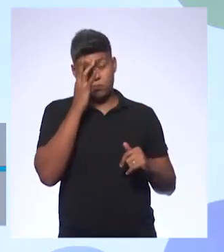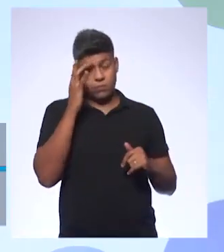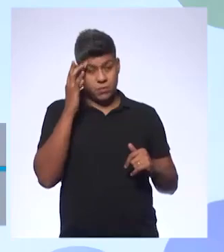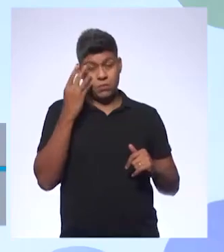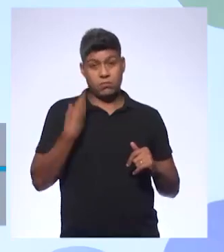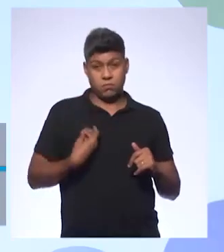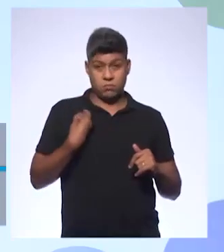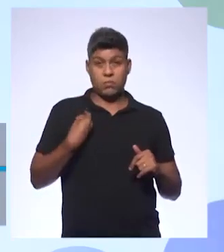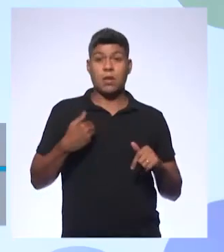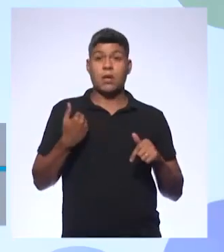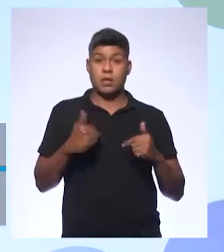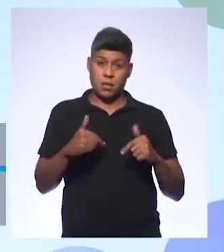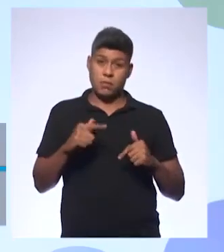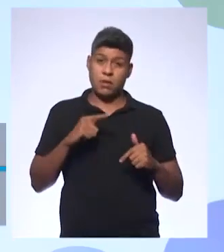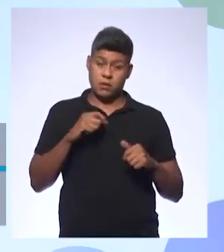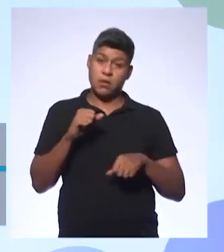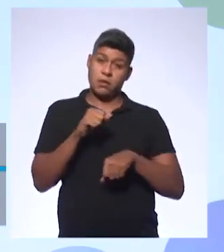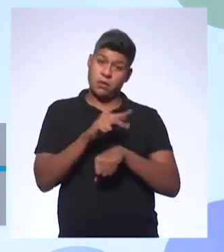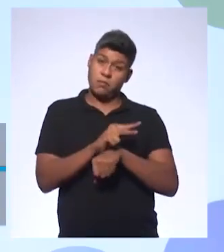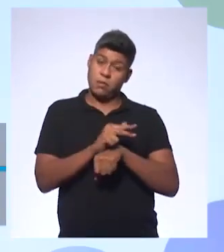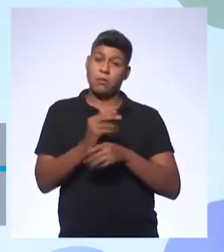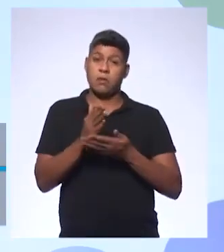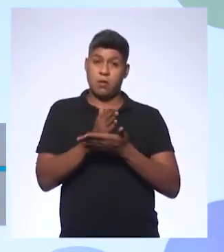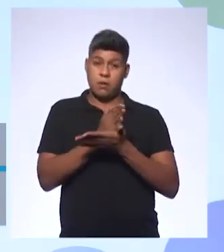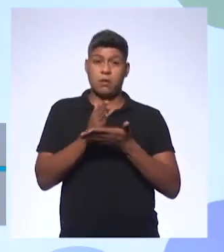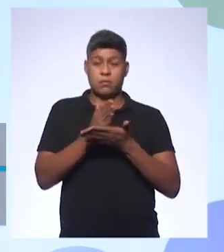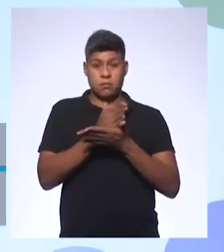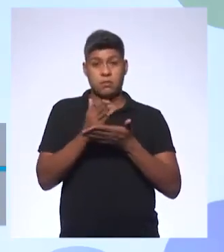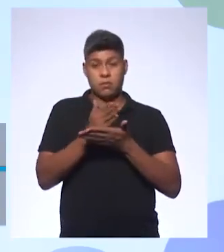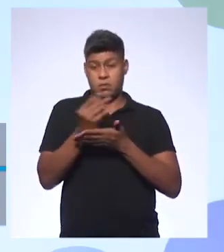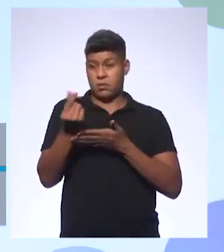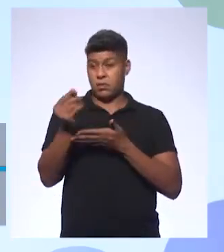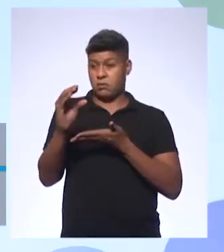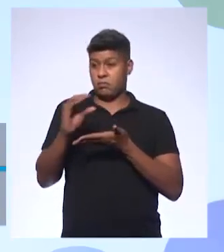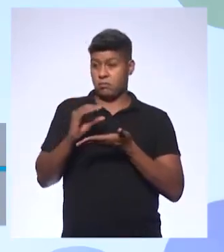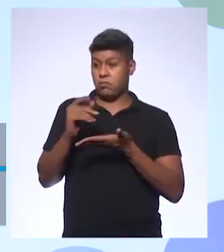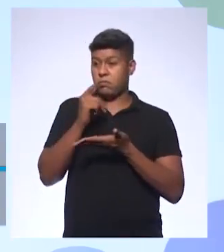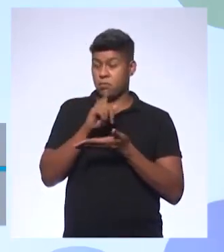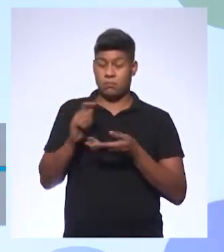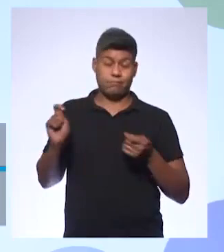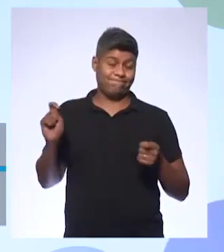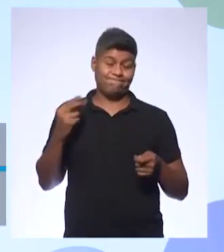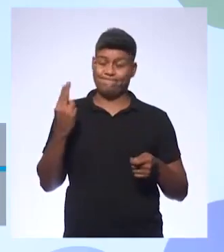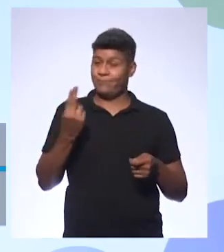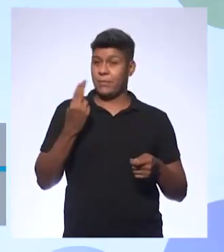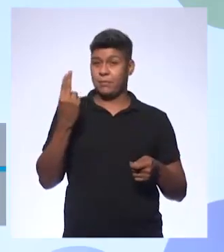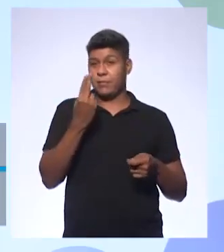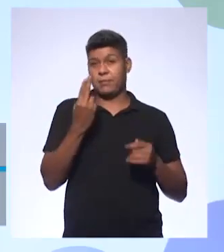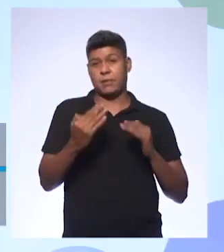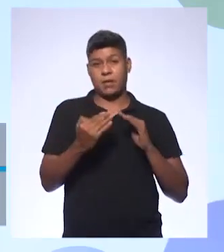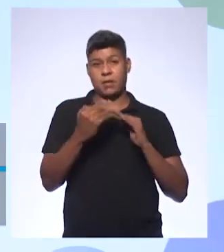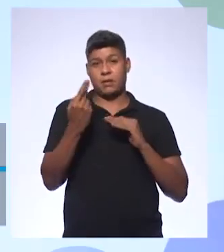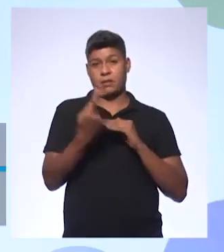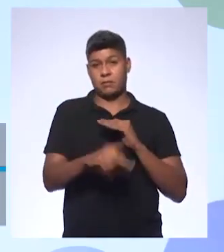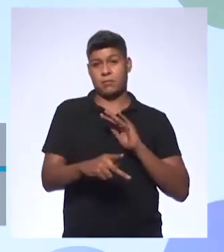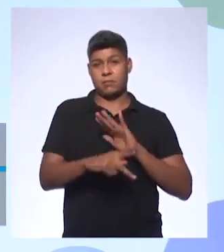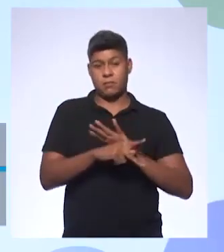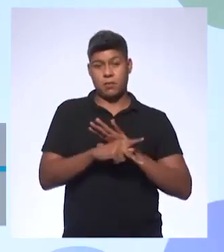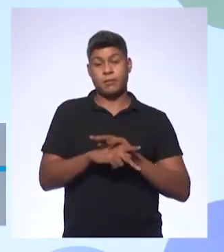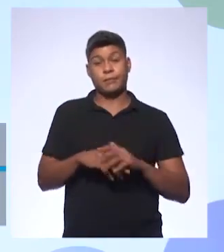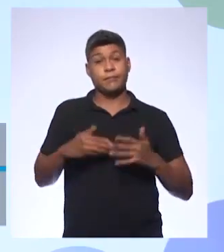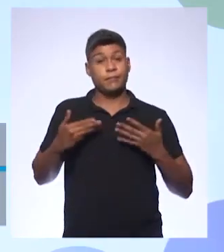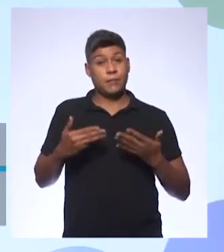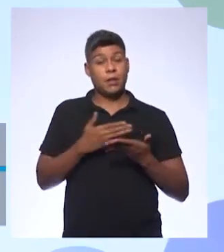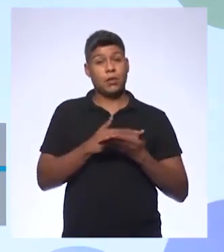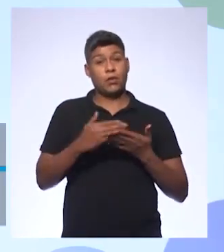ocupações que trabalham, né, que têm ali um emprego, mas, muitas vezes, o que elas ganham não é suficiente para ter um teto sobre a sua cabeça. E aí a